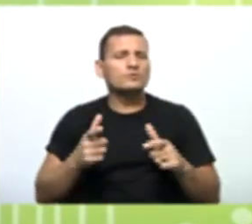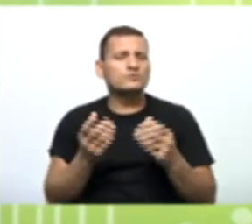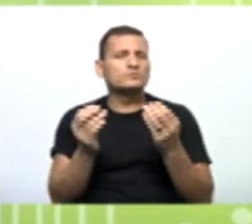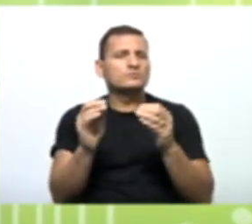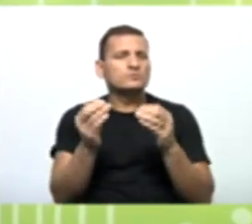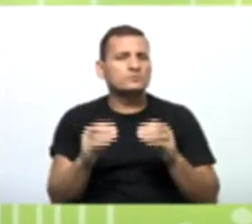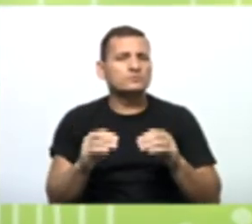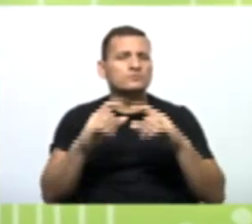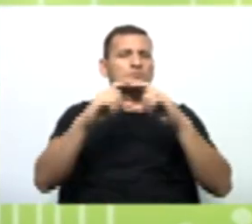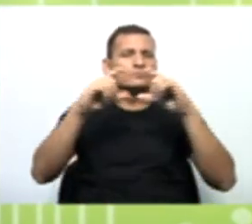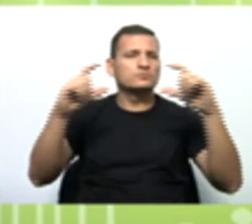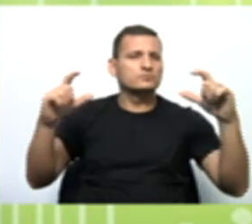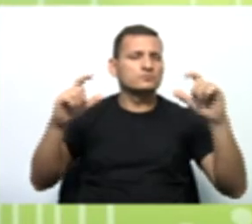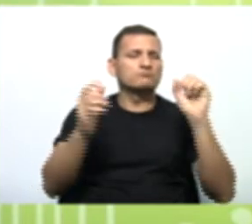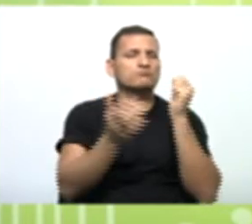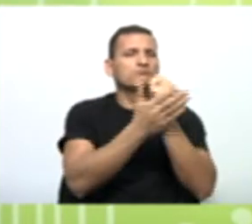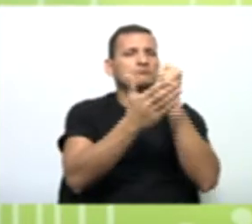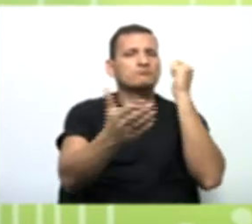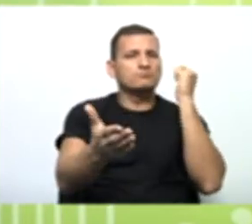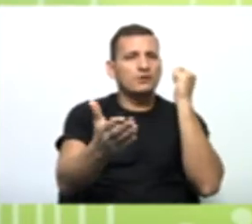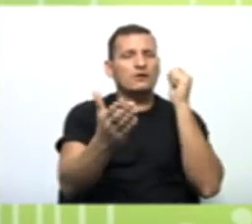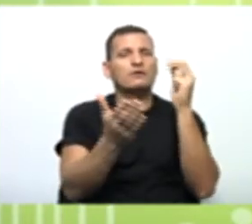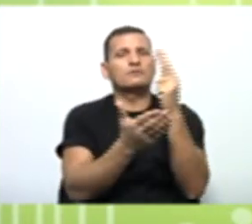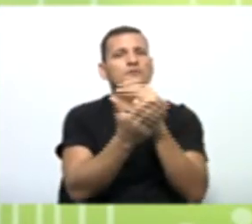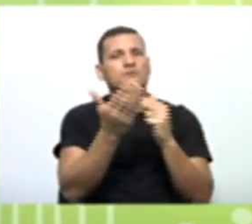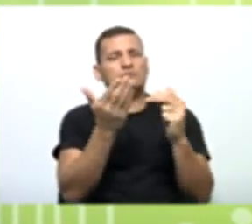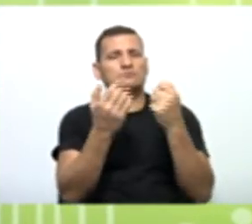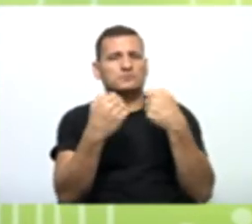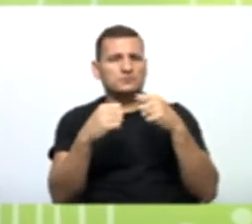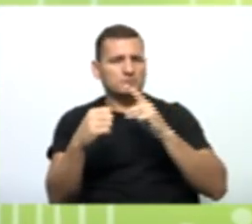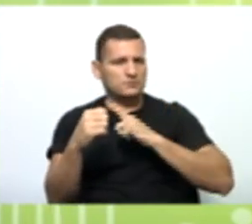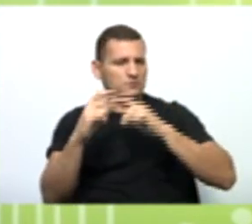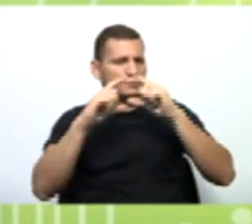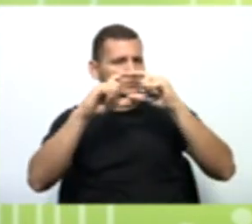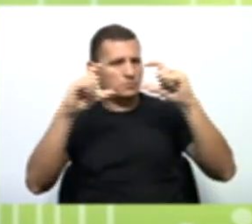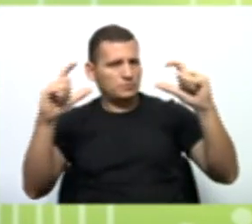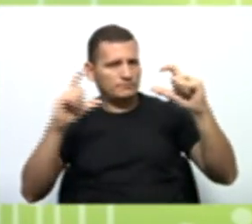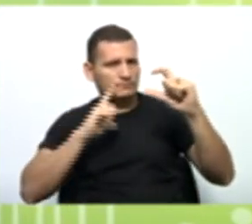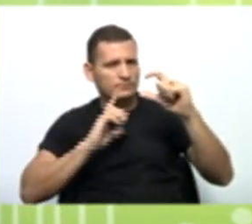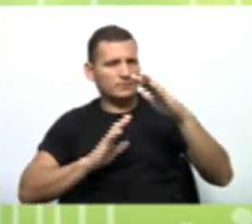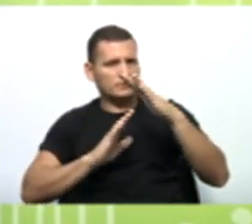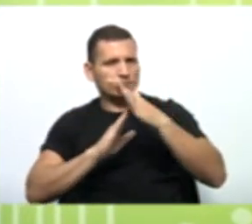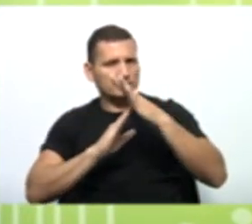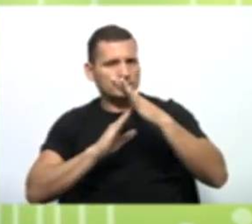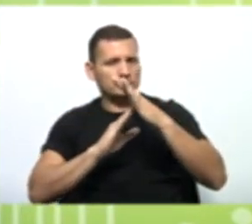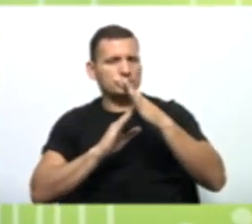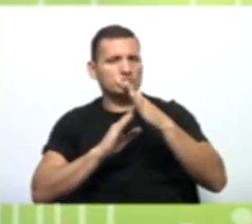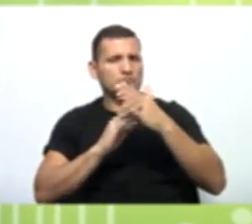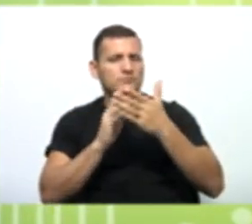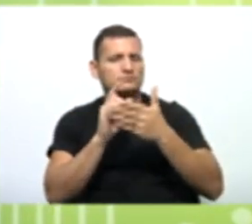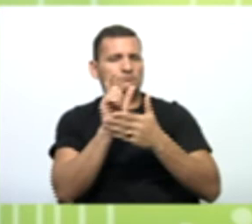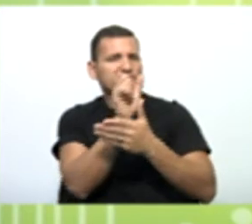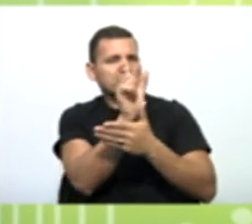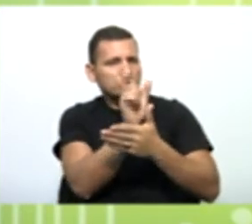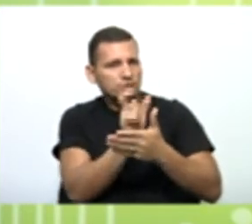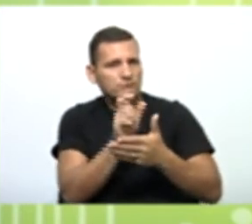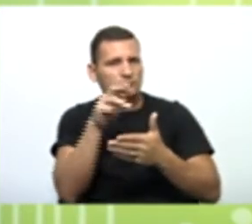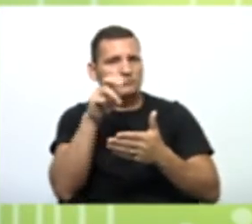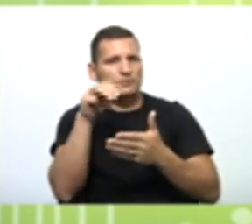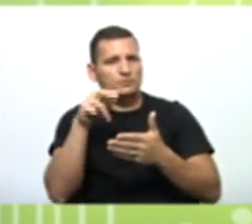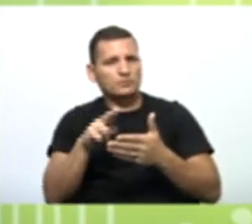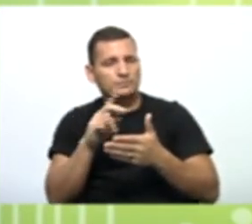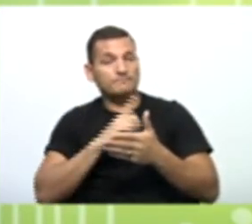logomarca? O meu site ele tem que realmente ter um topo, tem um limite de menu, tem que ter uma área exclusiva aí